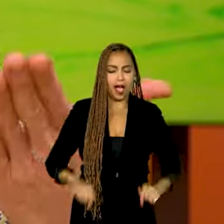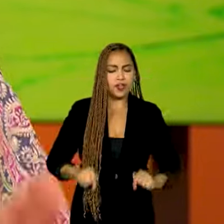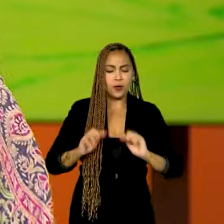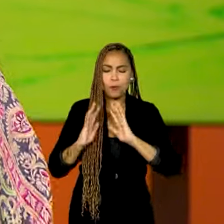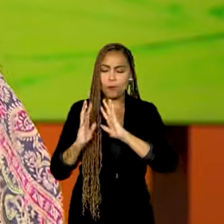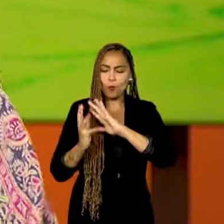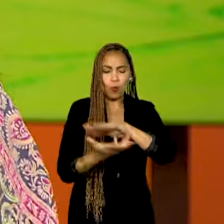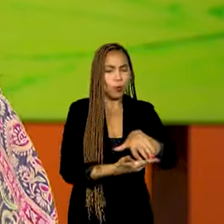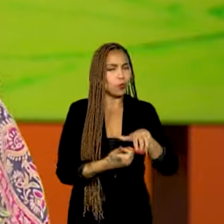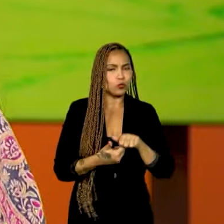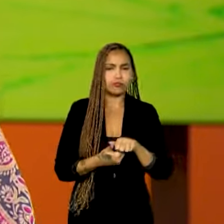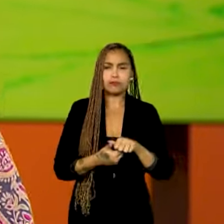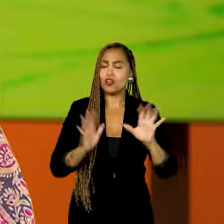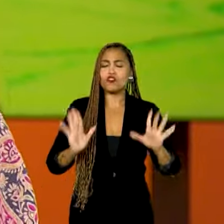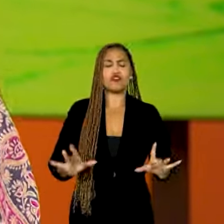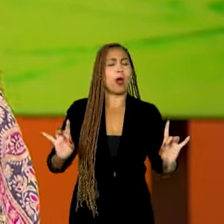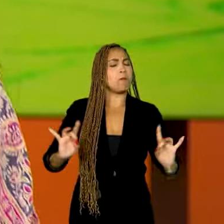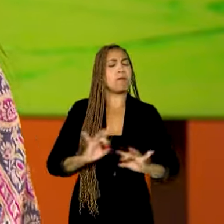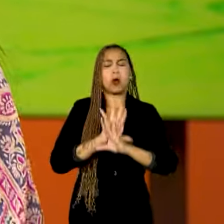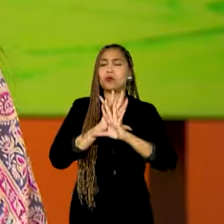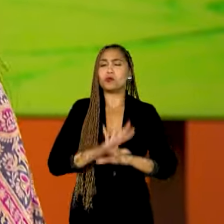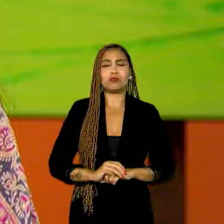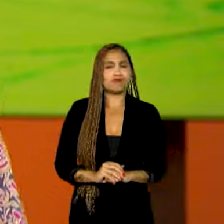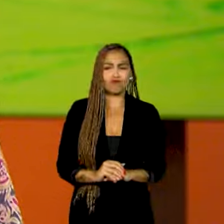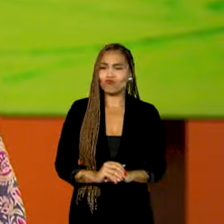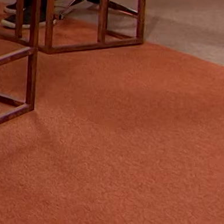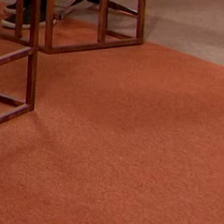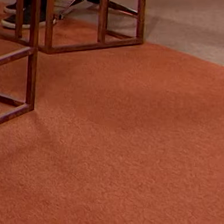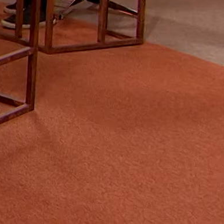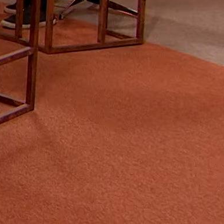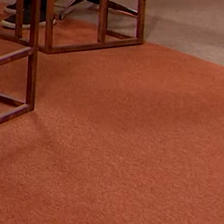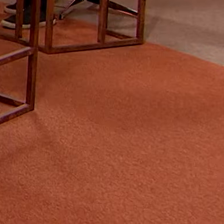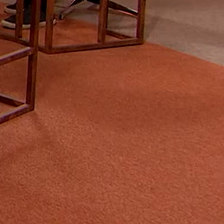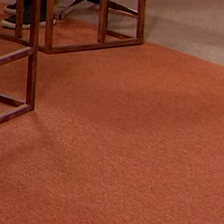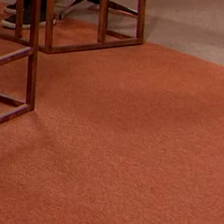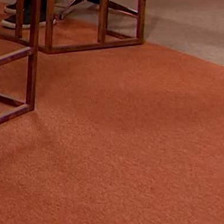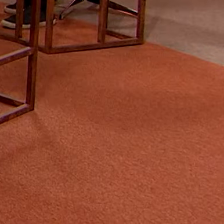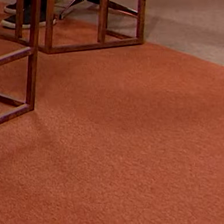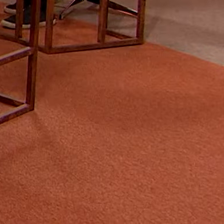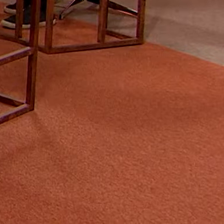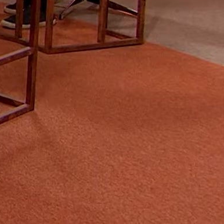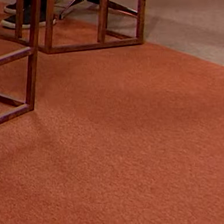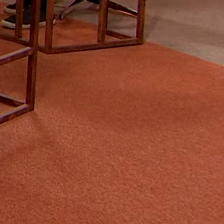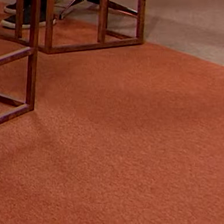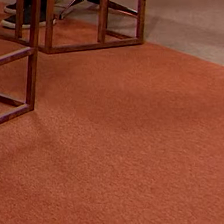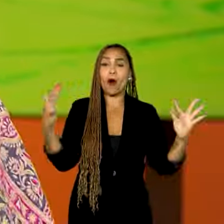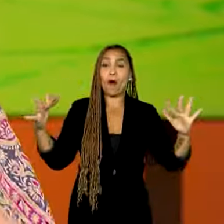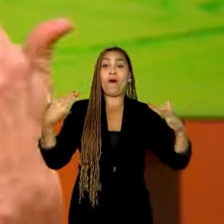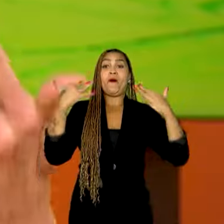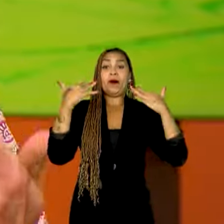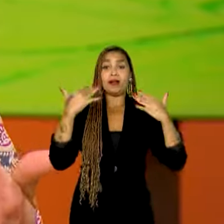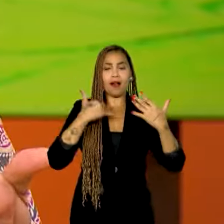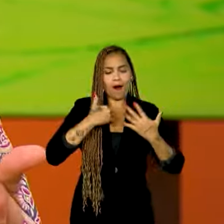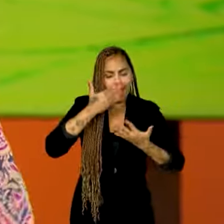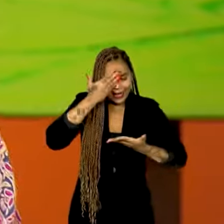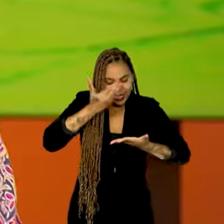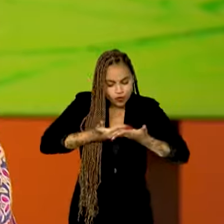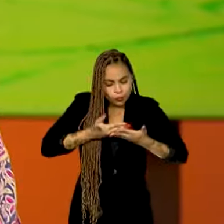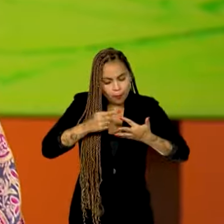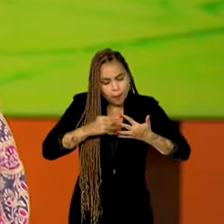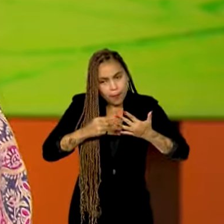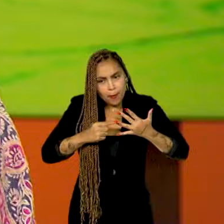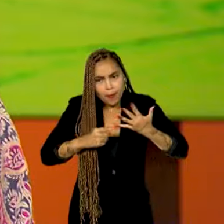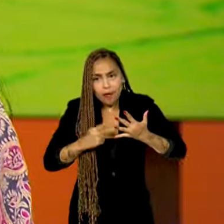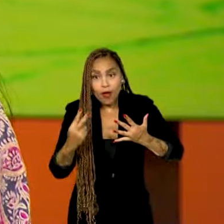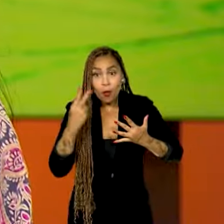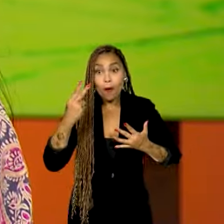Pra ser. Sim. Eu já dei o meu recado pra muita gente. Daquilo que eu acredito, né? Das coisas que eu acho que